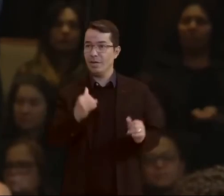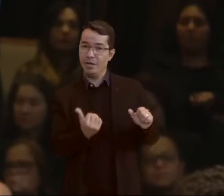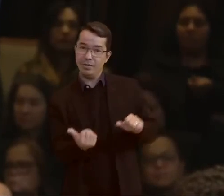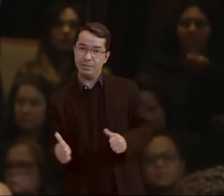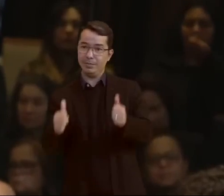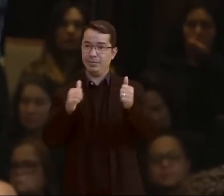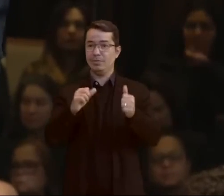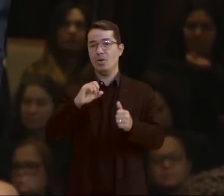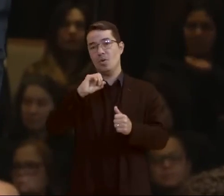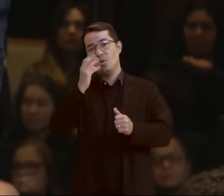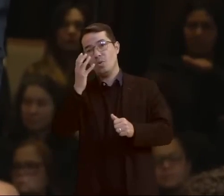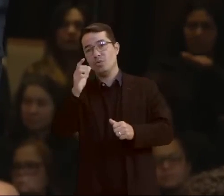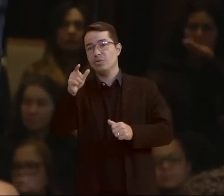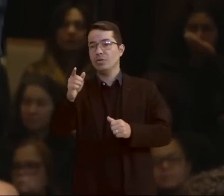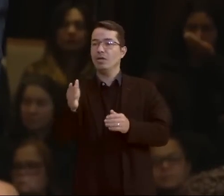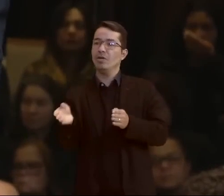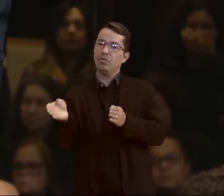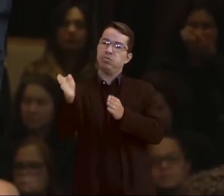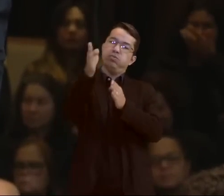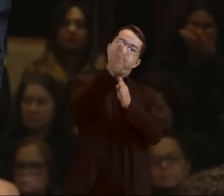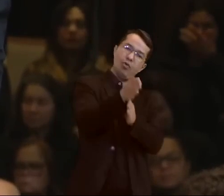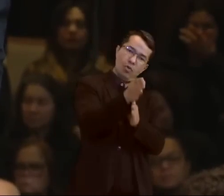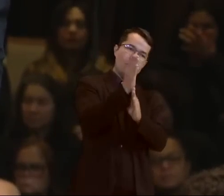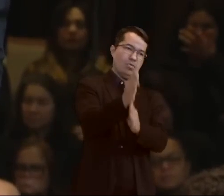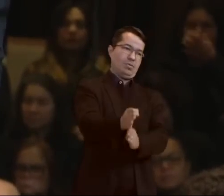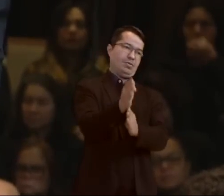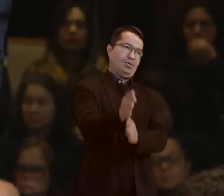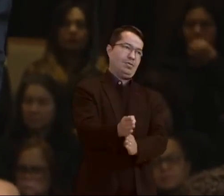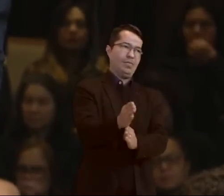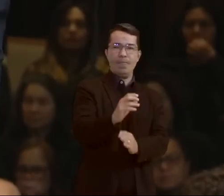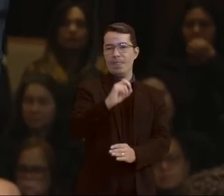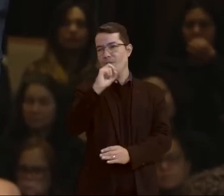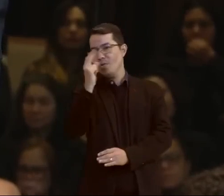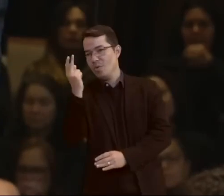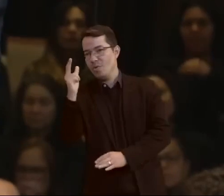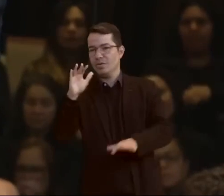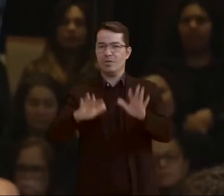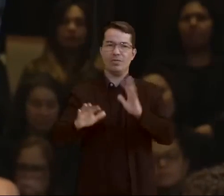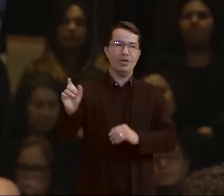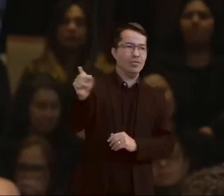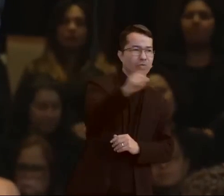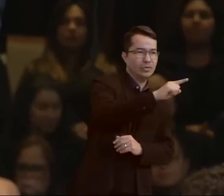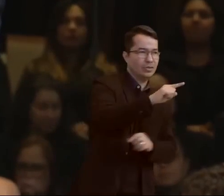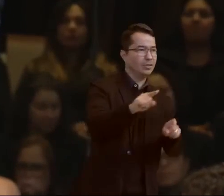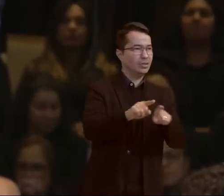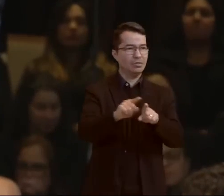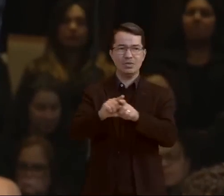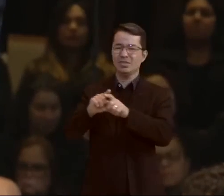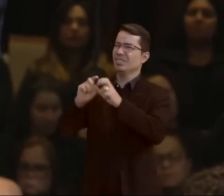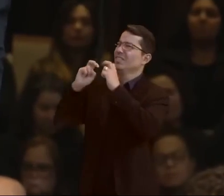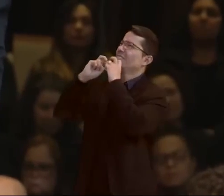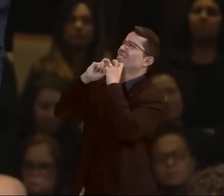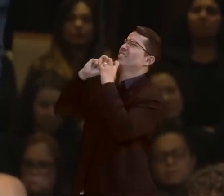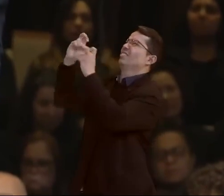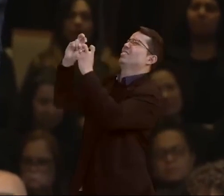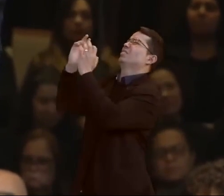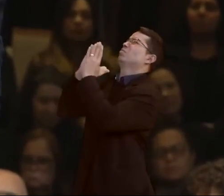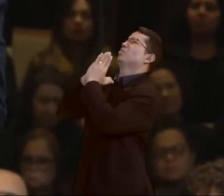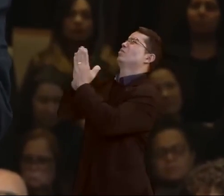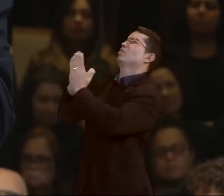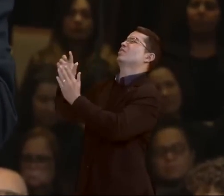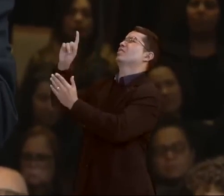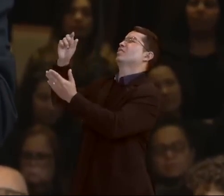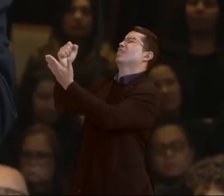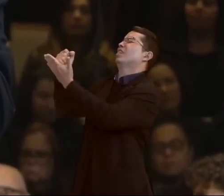que vai pedir sua reconciliação, tem gente que vai estar clamando a Deus para tirar as dores do coração